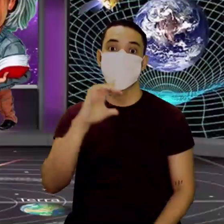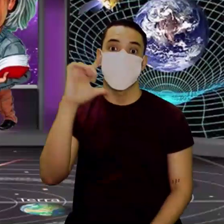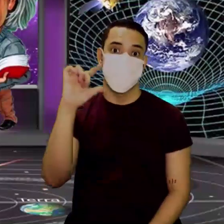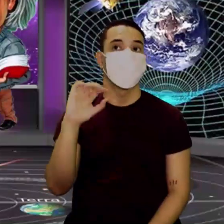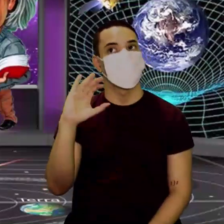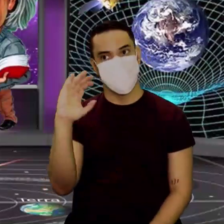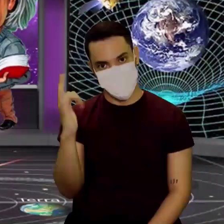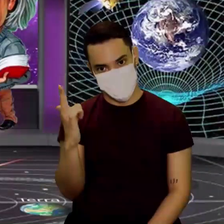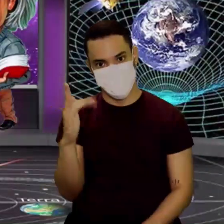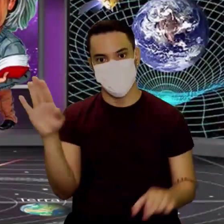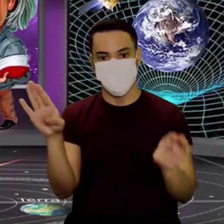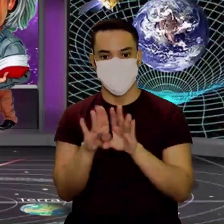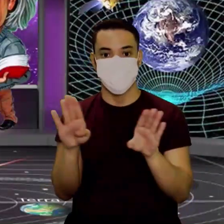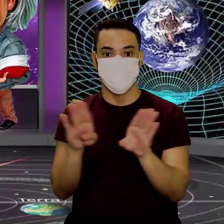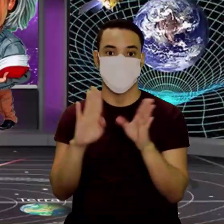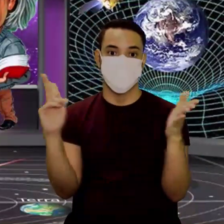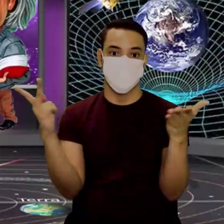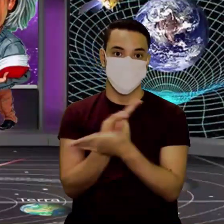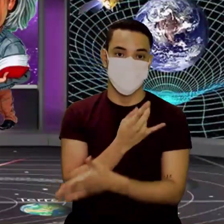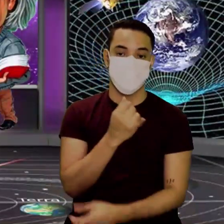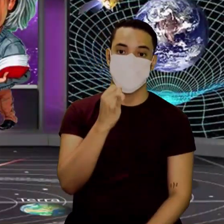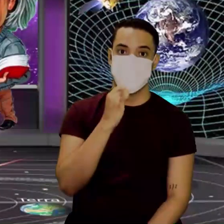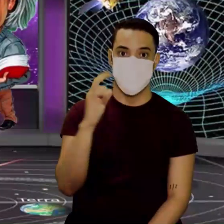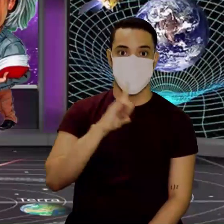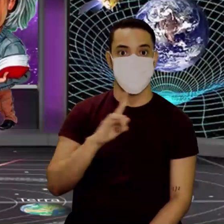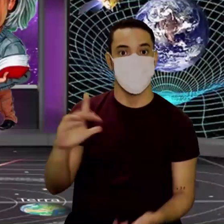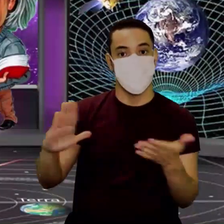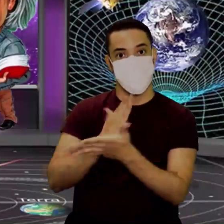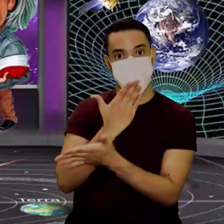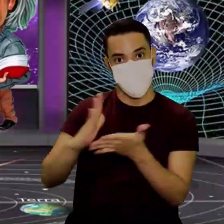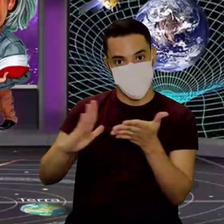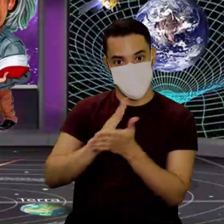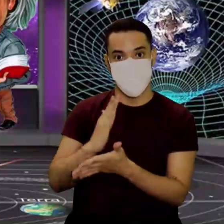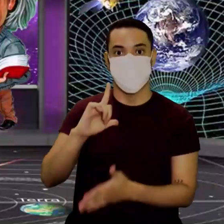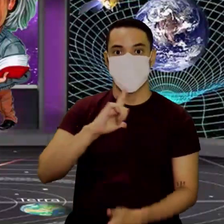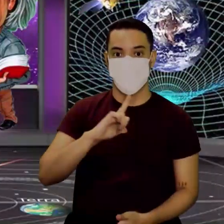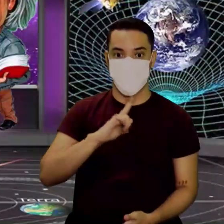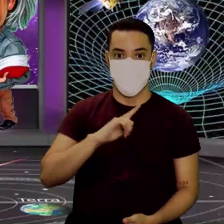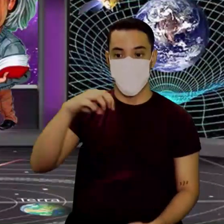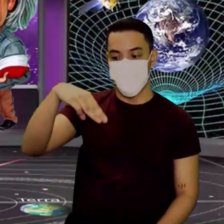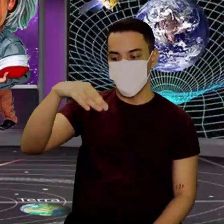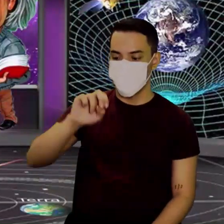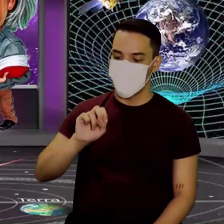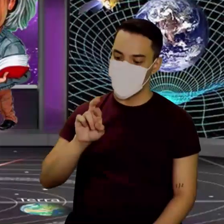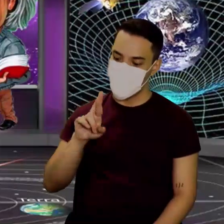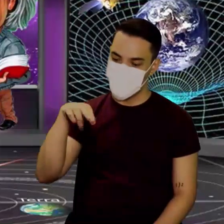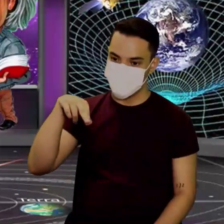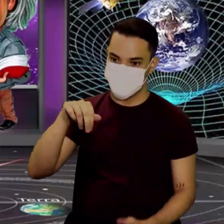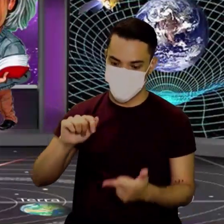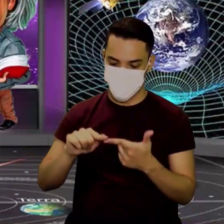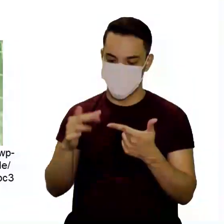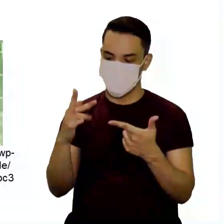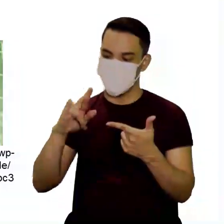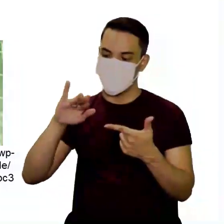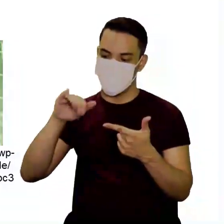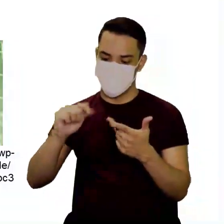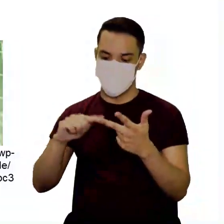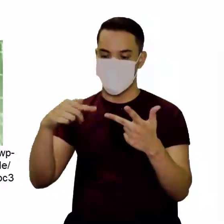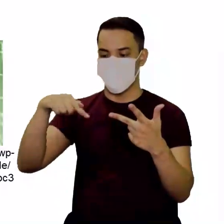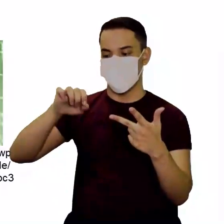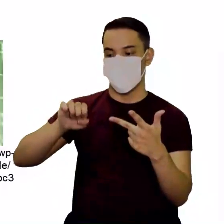menos, lógico. E neste caso, nós temos algumas, né? Morna, fria e quente. Então, vamos acompanhar qual delas?